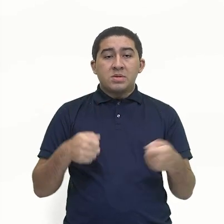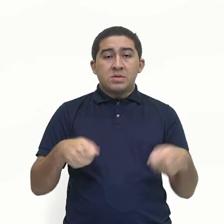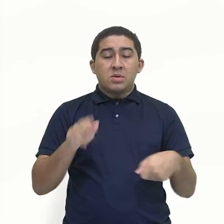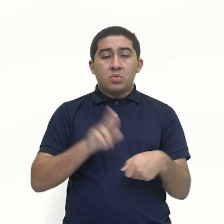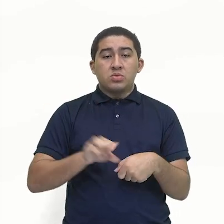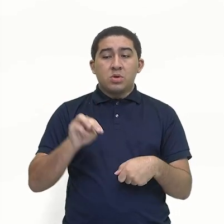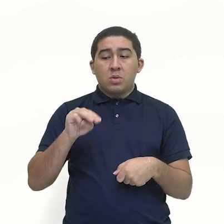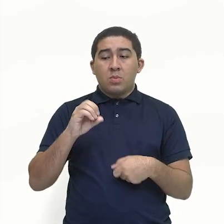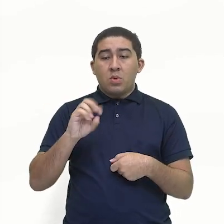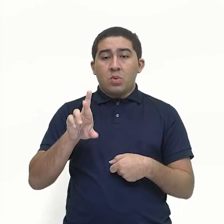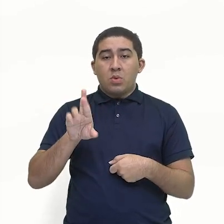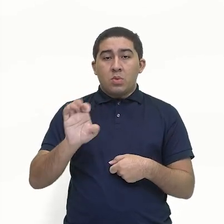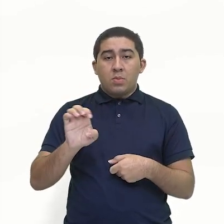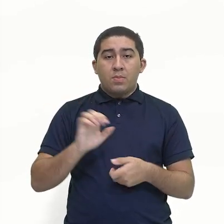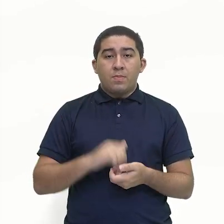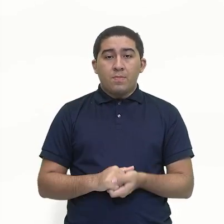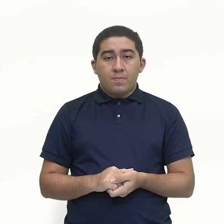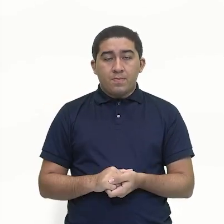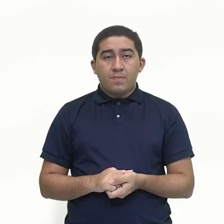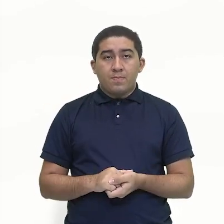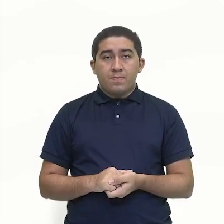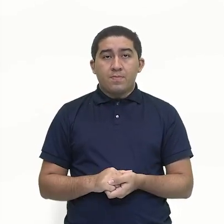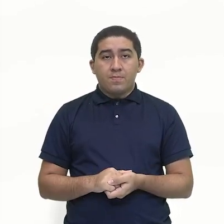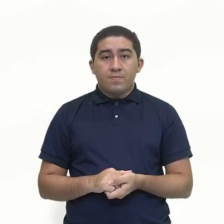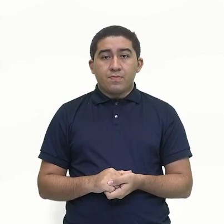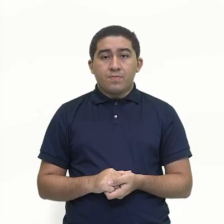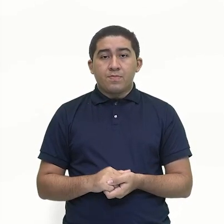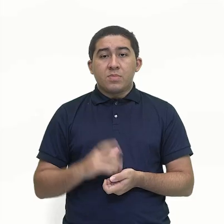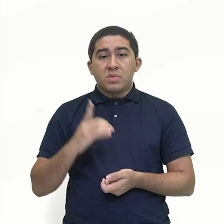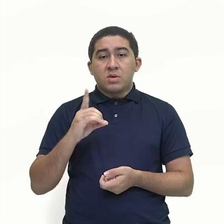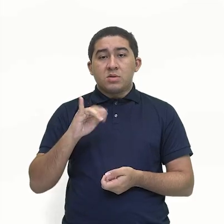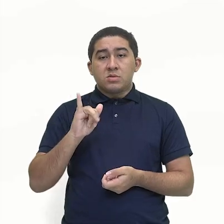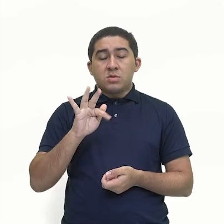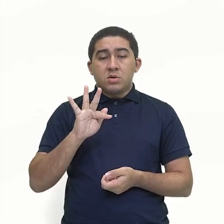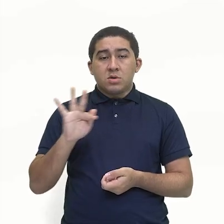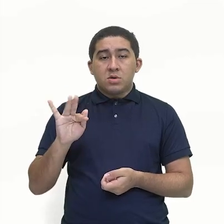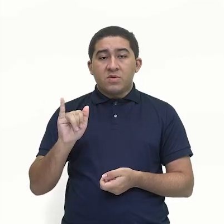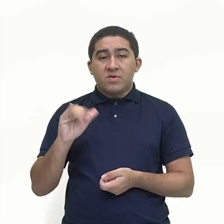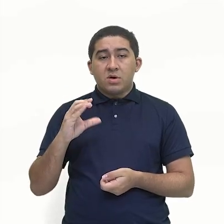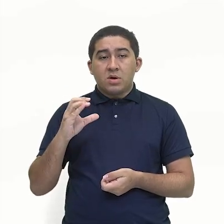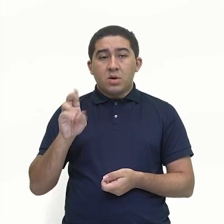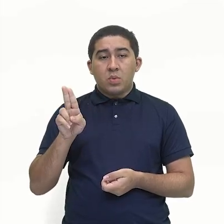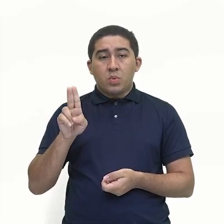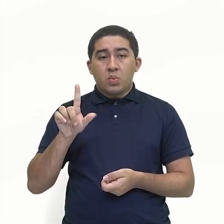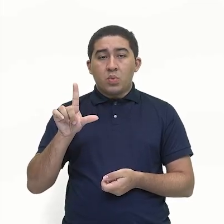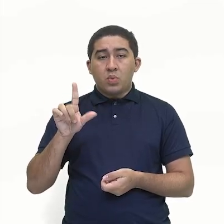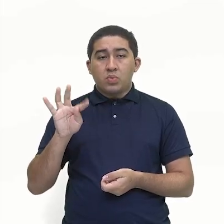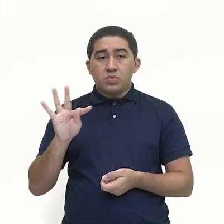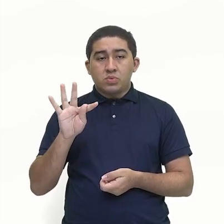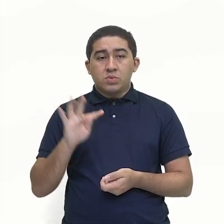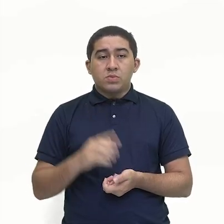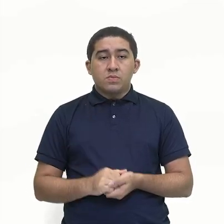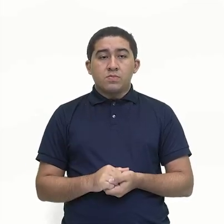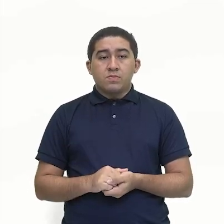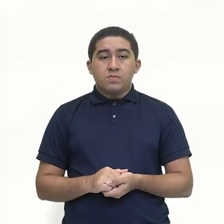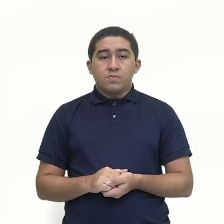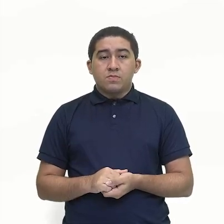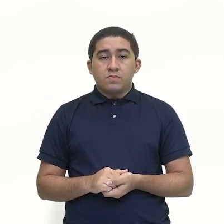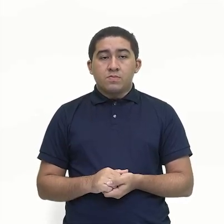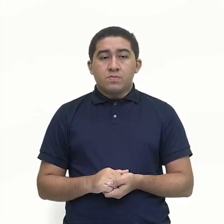more. Agora, difficult, mesma coisa. Eu vou utilizar o more porque eu tenho difficult.